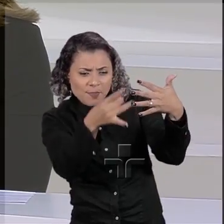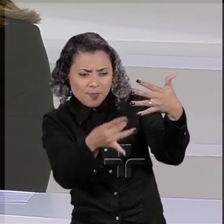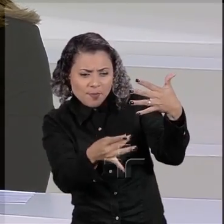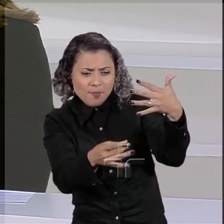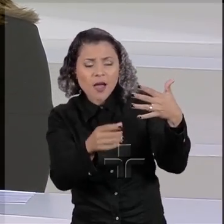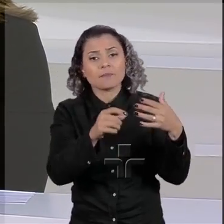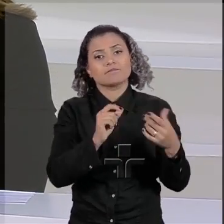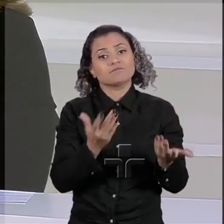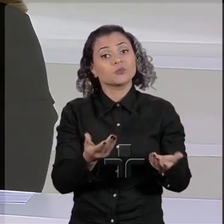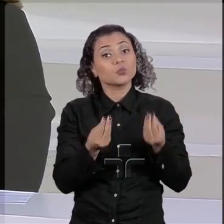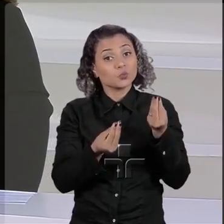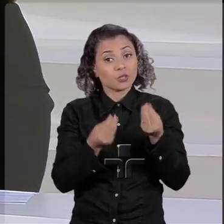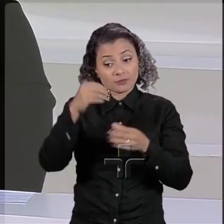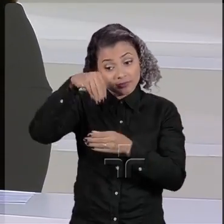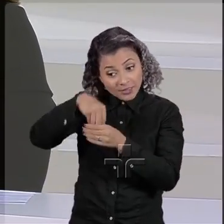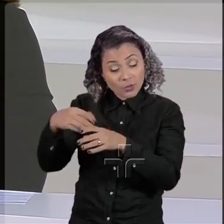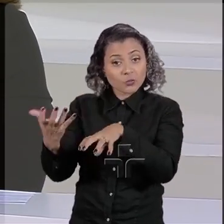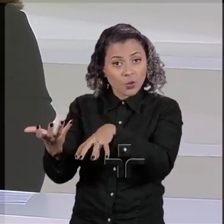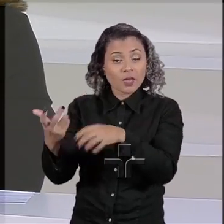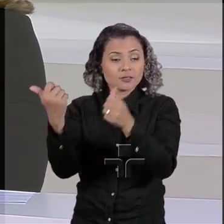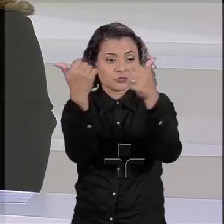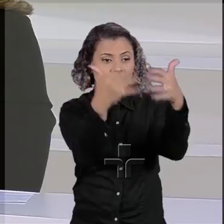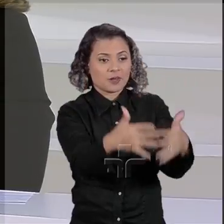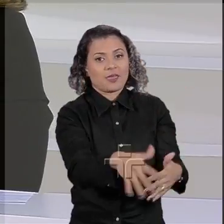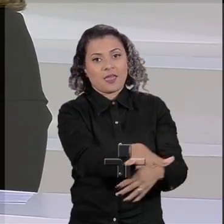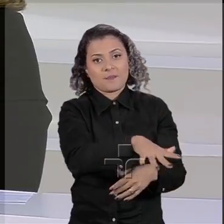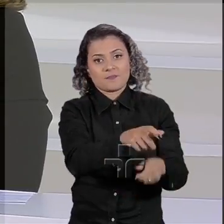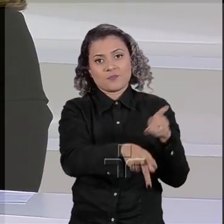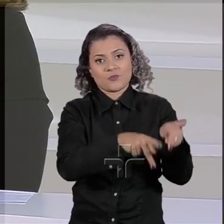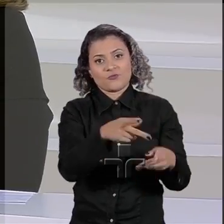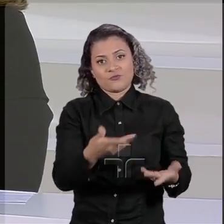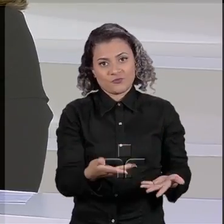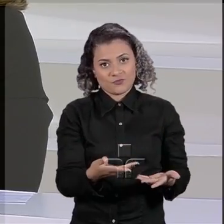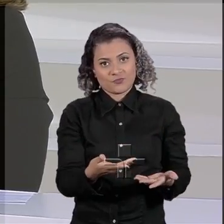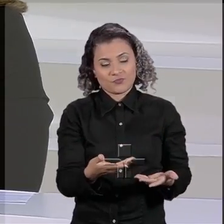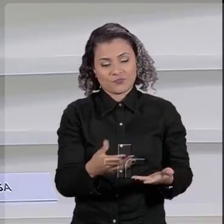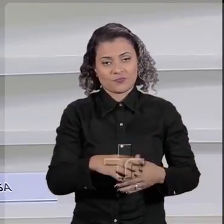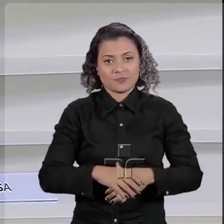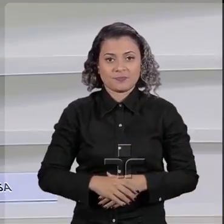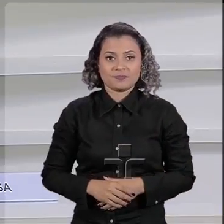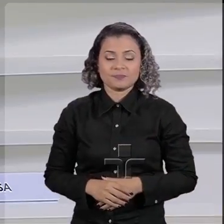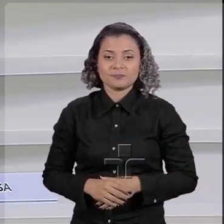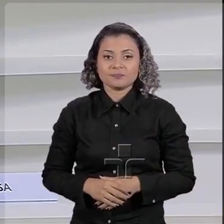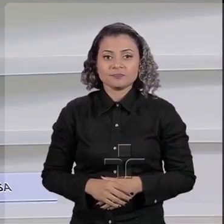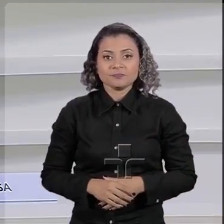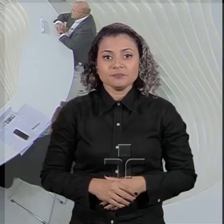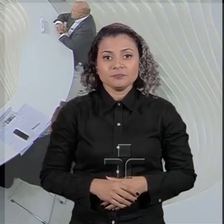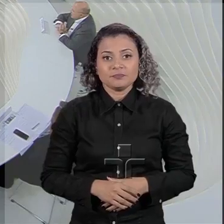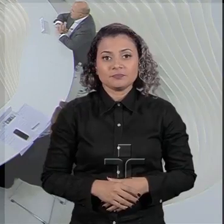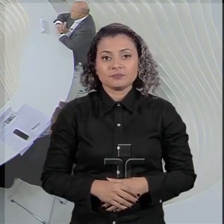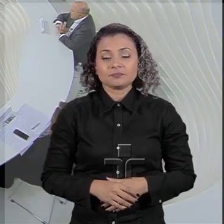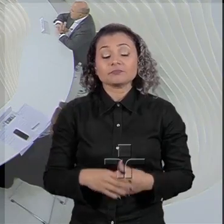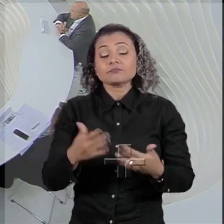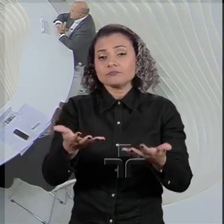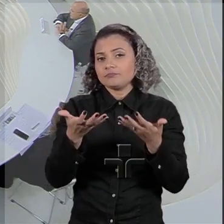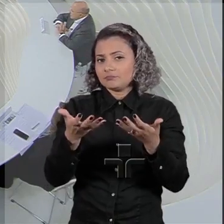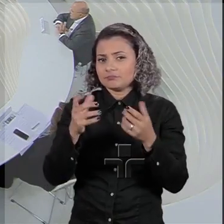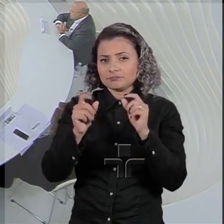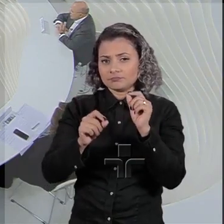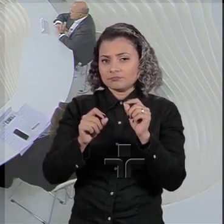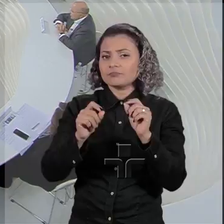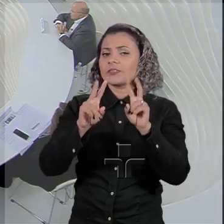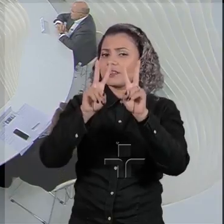e internamente no Congresso, para derrubar essas resistências. Isso. Olha, eu queria trazer aqui uma